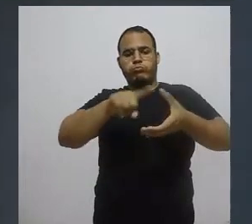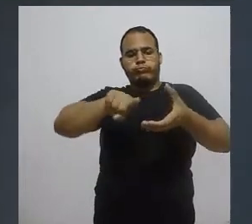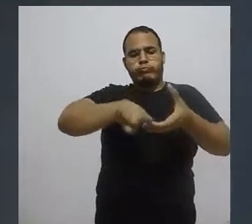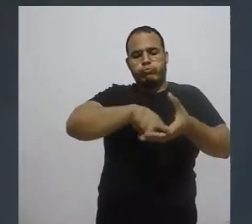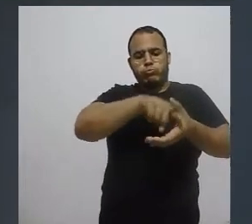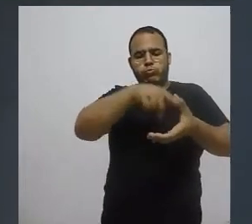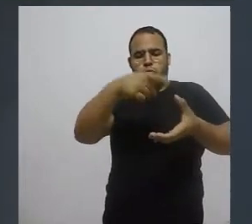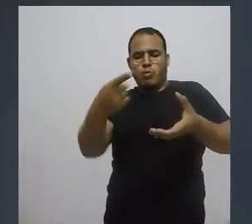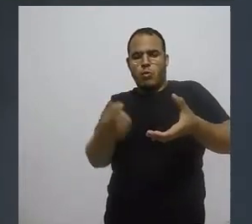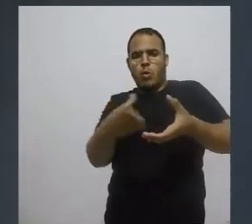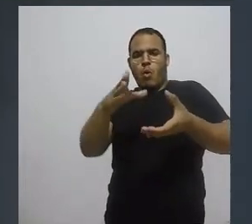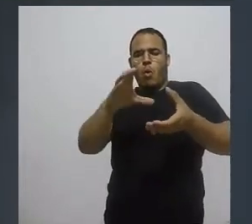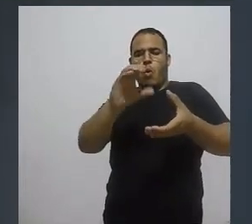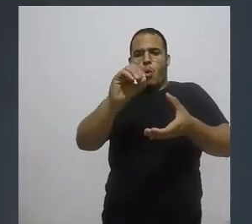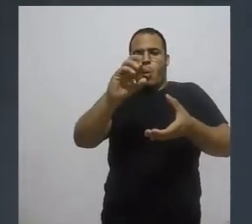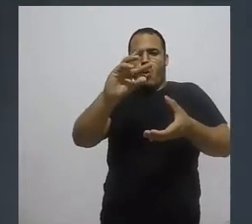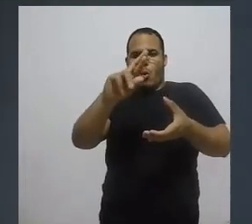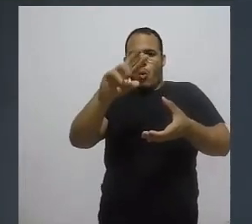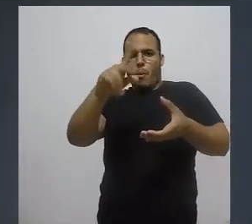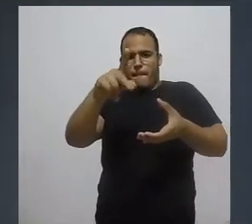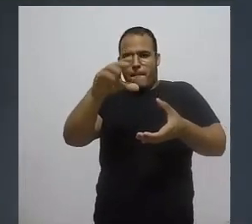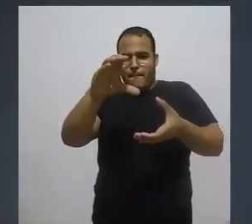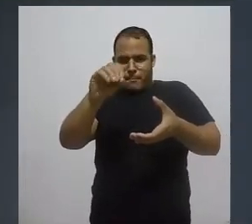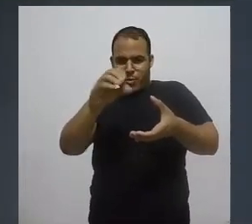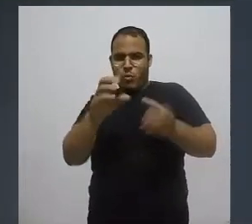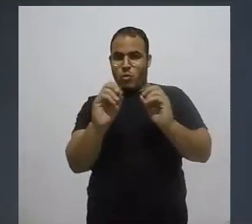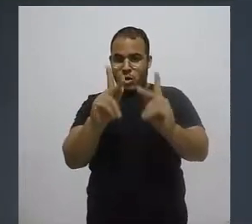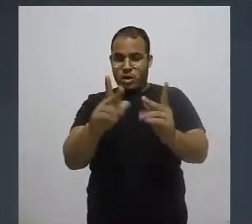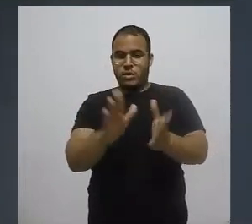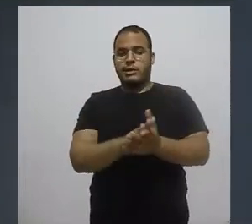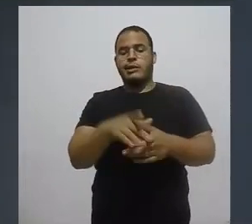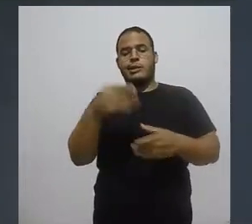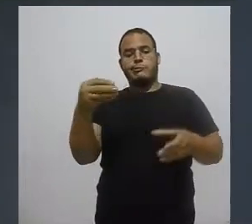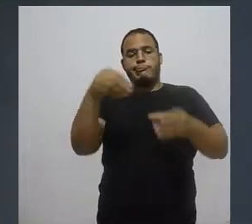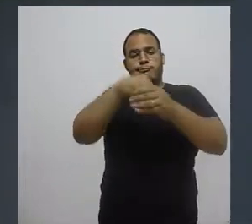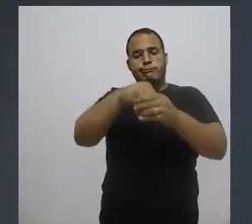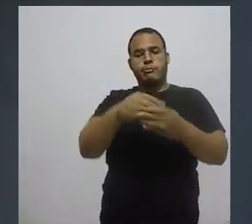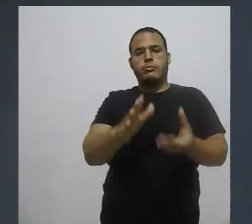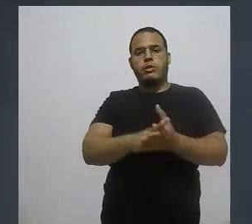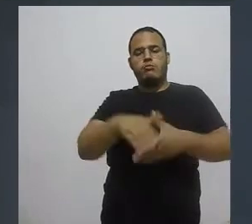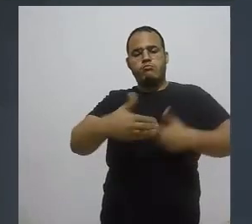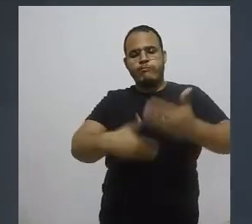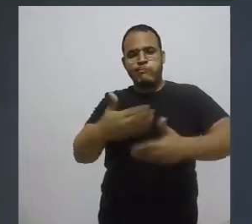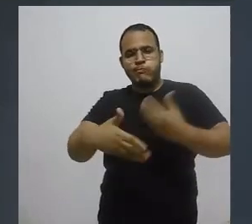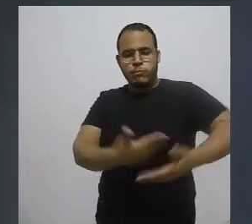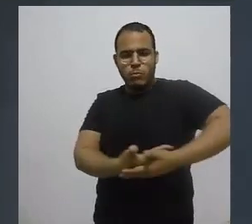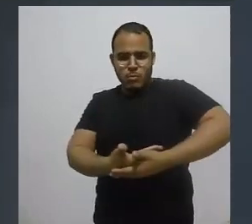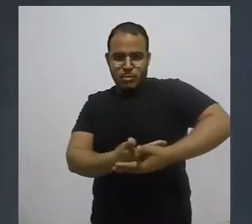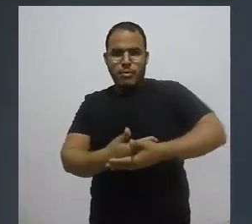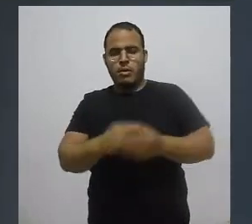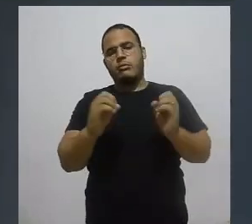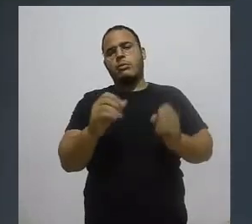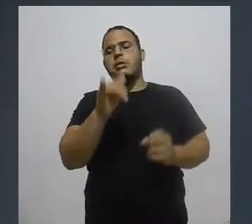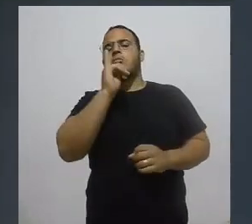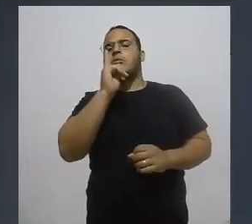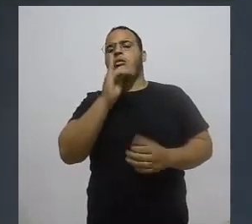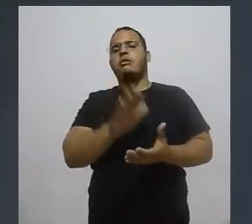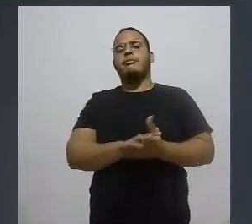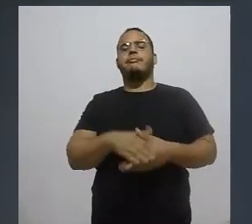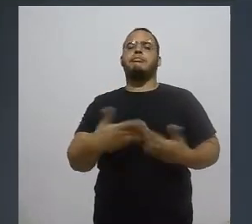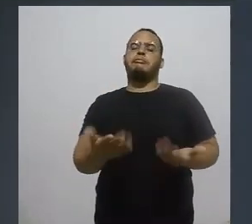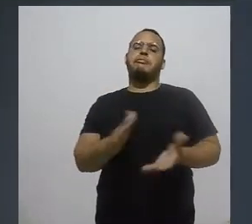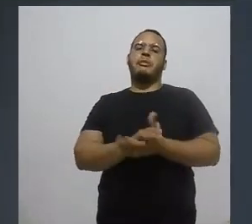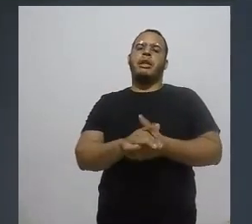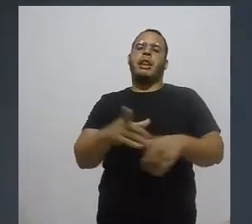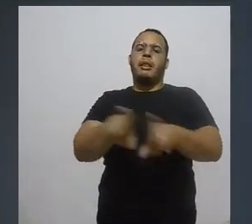de corpo do útero, ok? É justamente no corpo do útero onde vai ser aí desenvolvida a gestação, por exemplo.